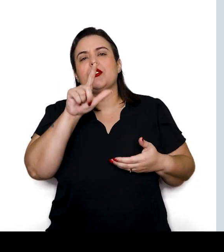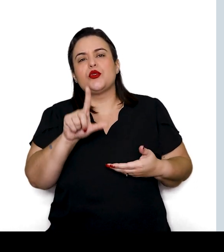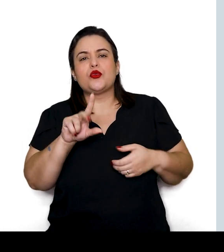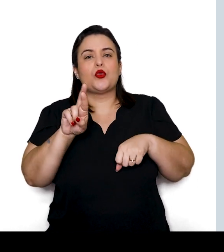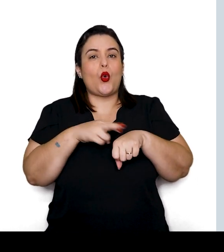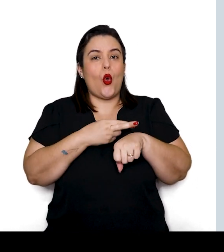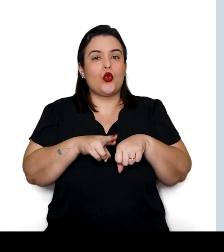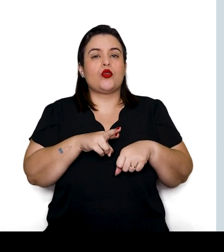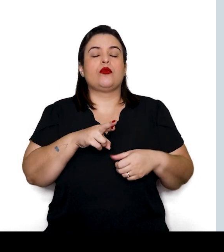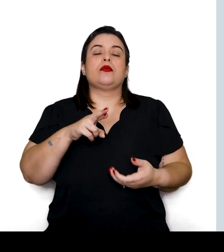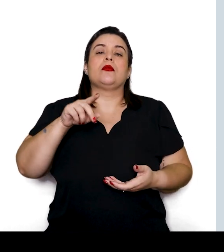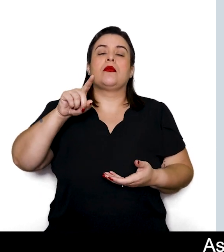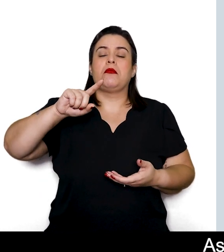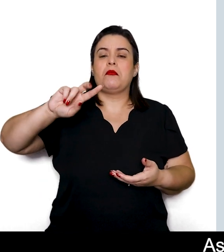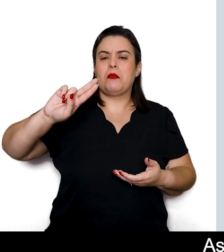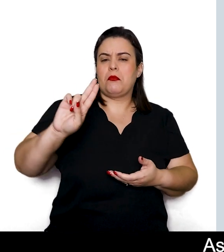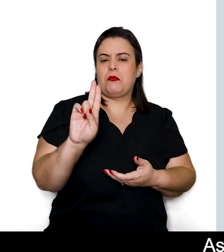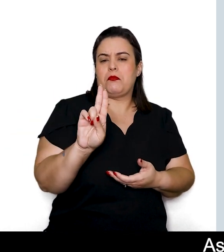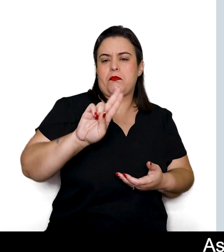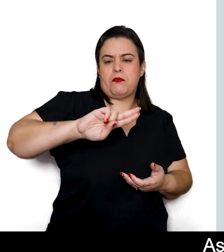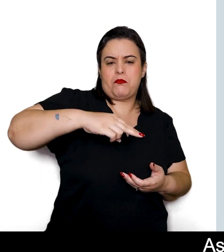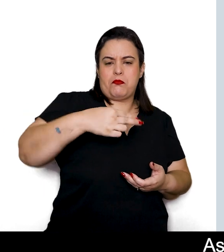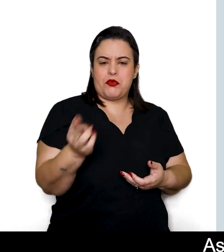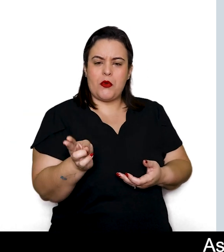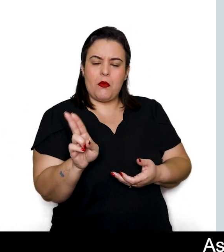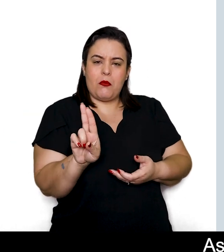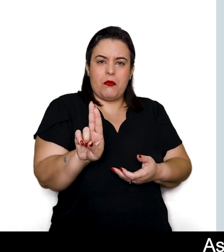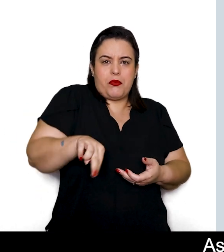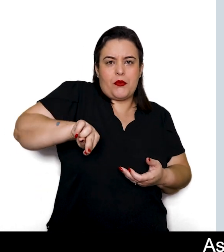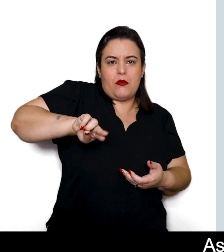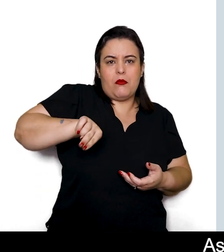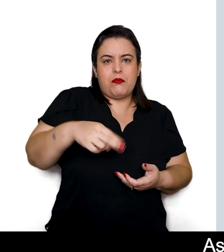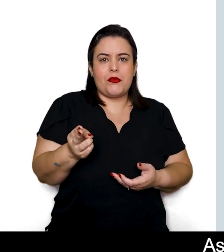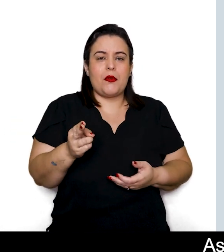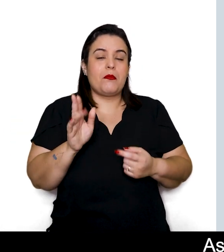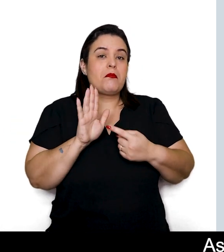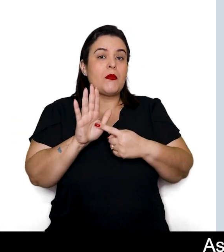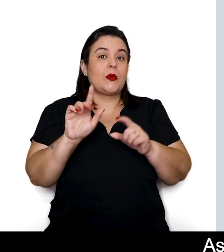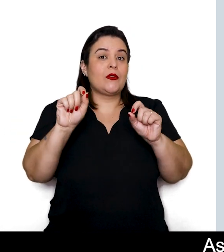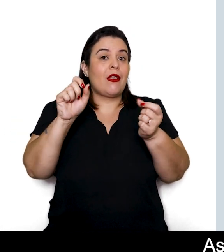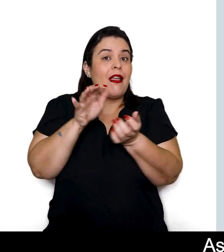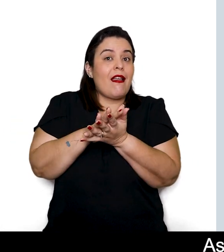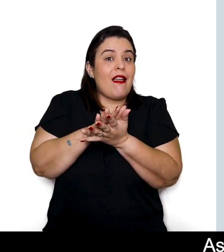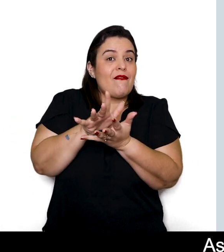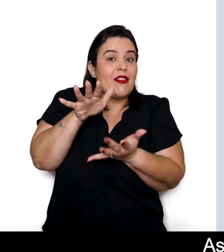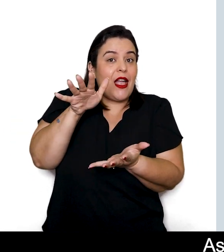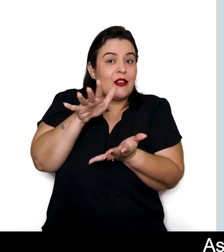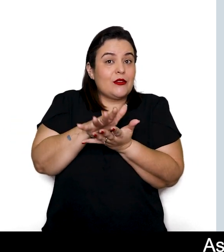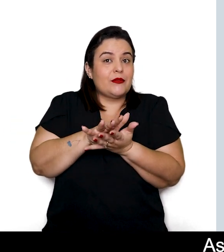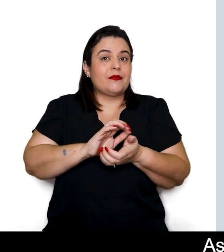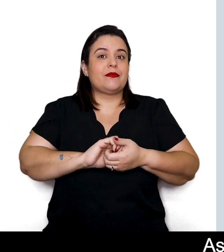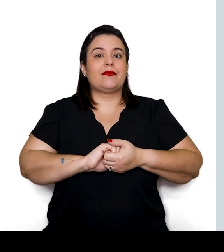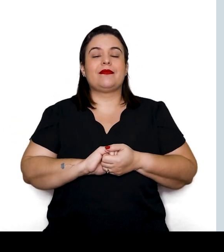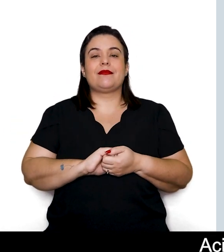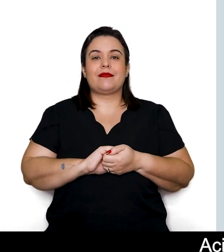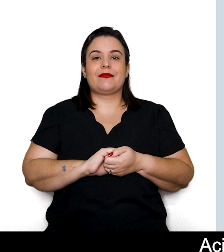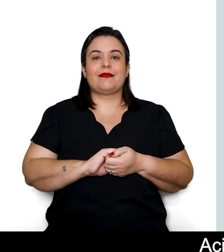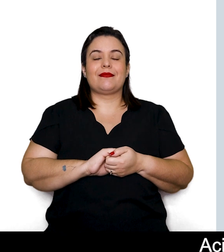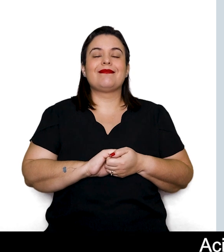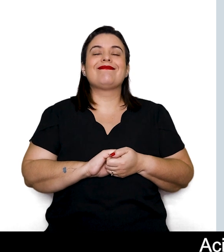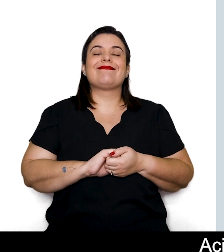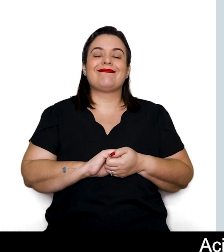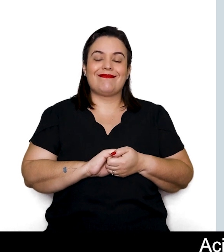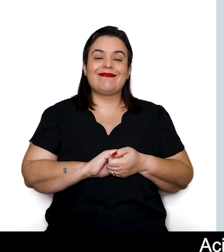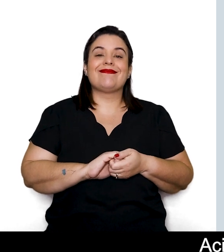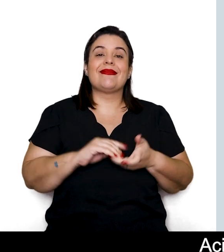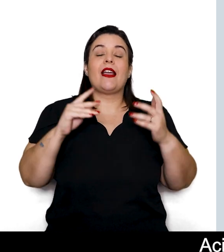e toques de roxo. As pinceladas curvadas sugerem a superfície da água e seus reflexos. Acima